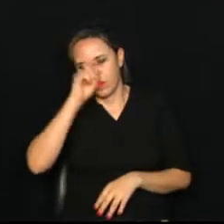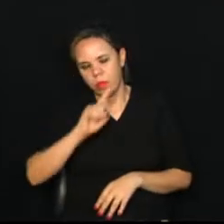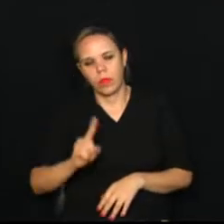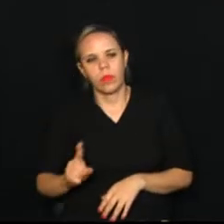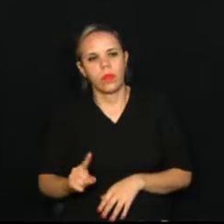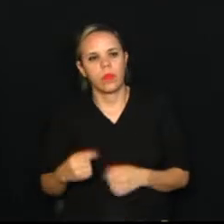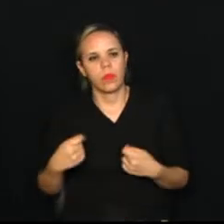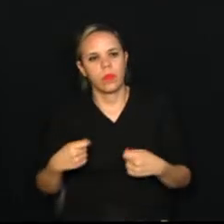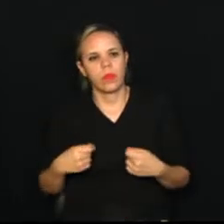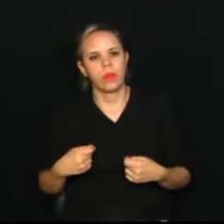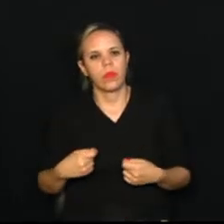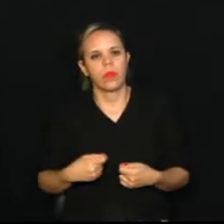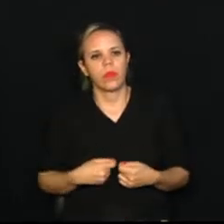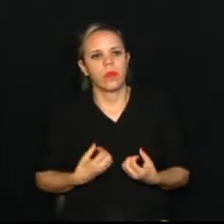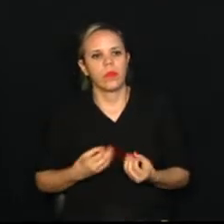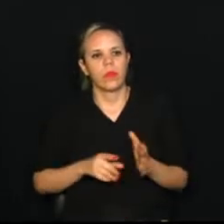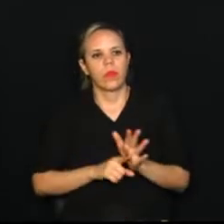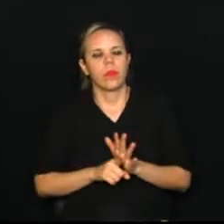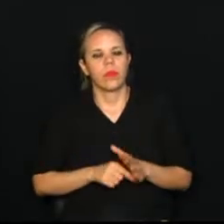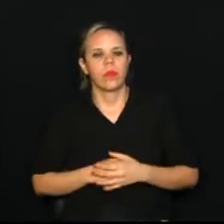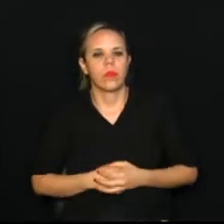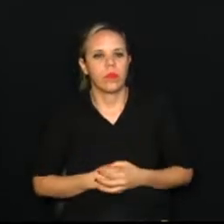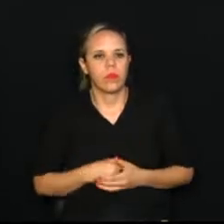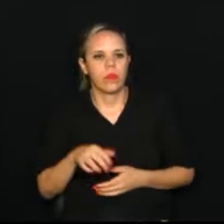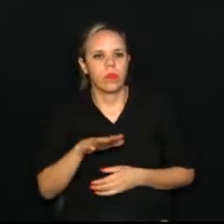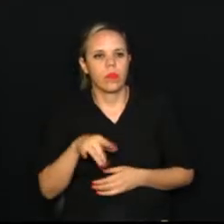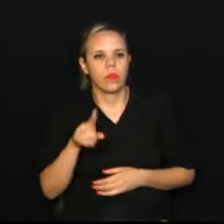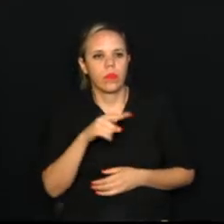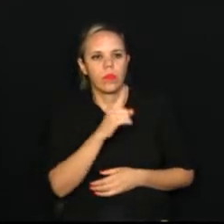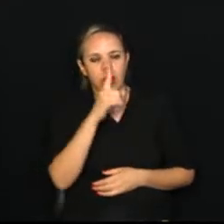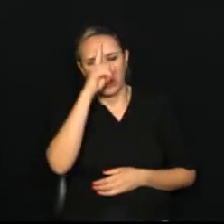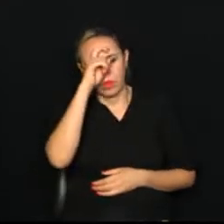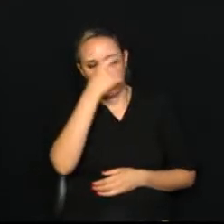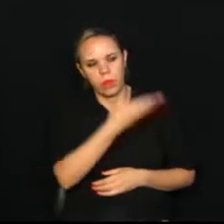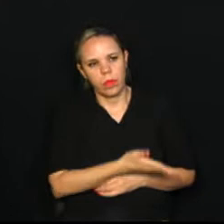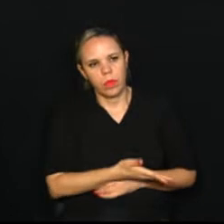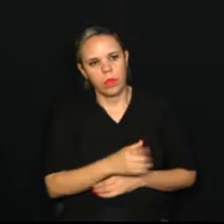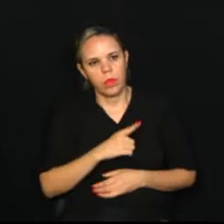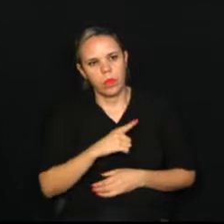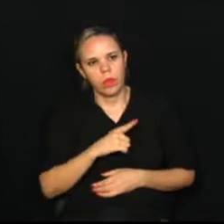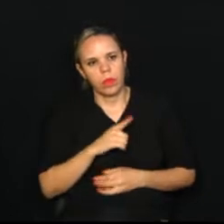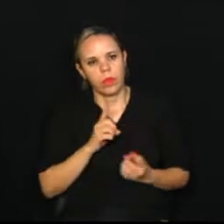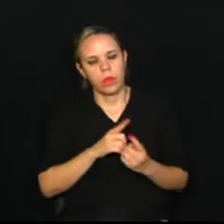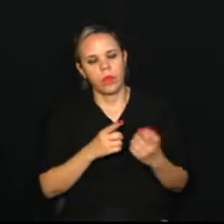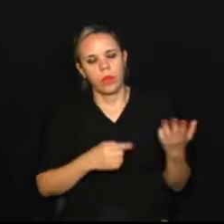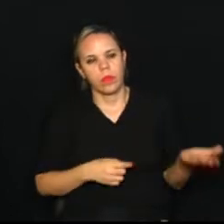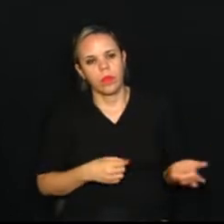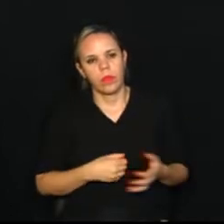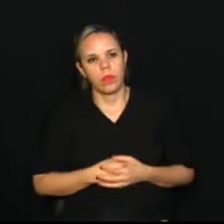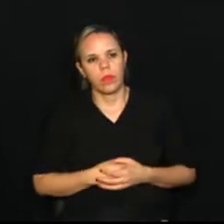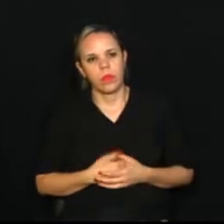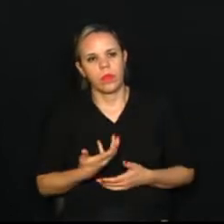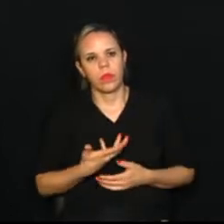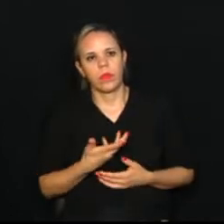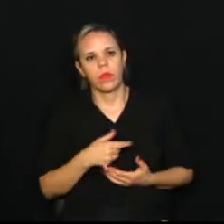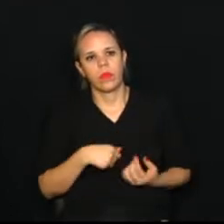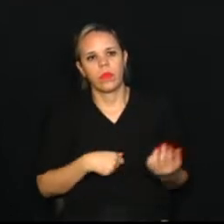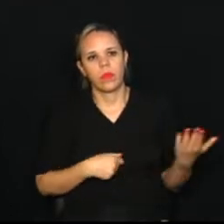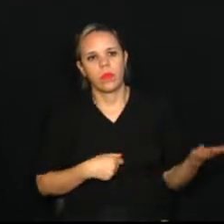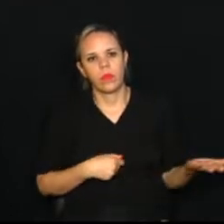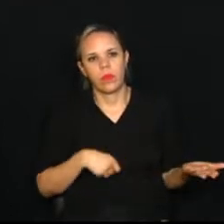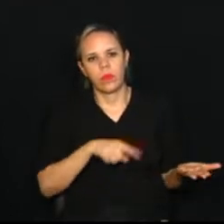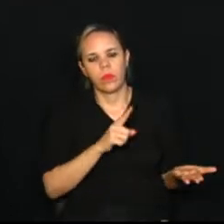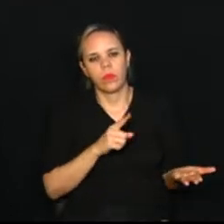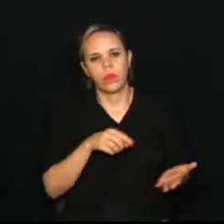é preciso integrar essas informações, de modo que se você vai a um hospital e tem lá um atendimento, imediatamente lá